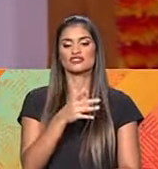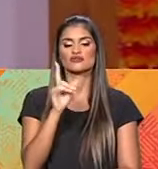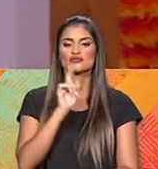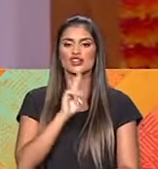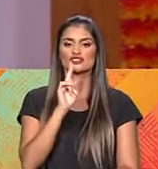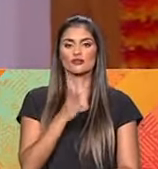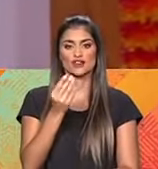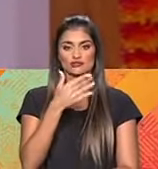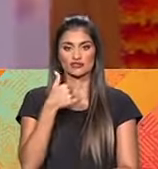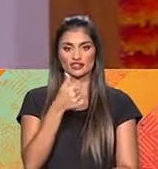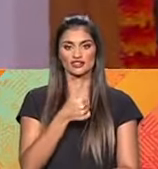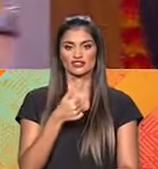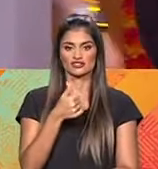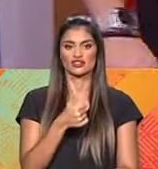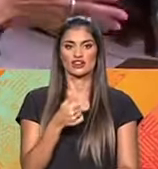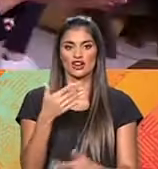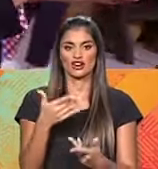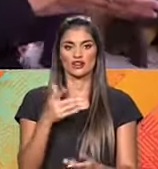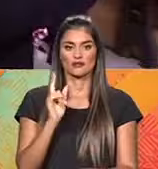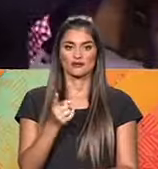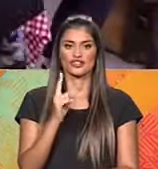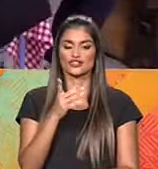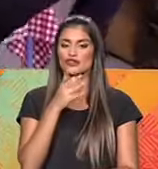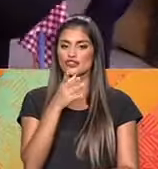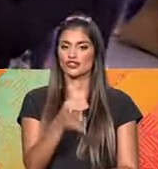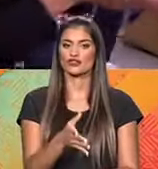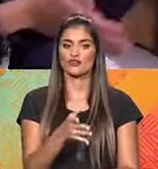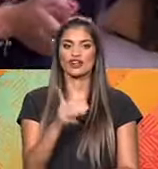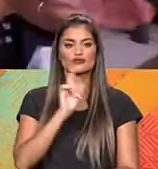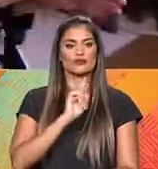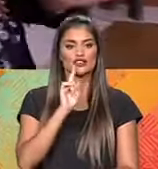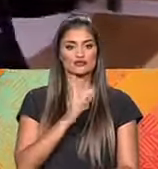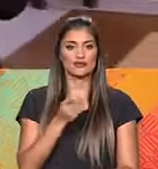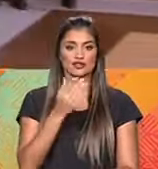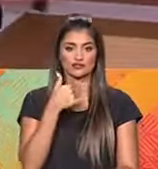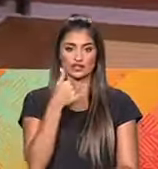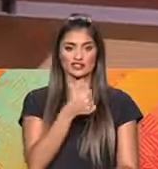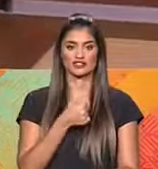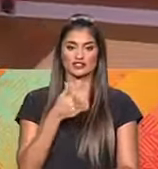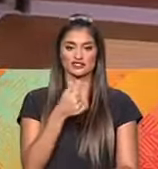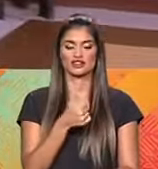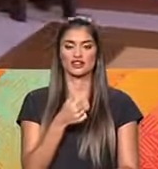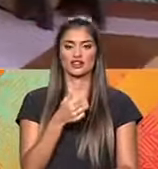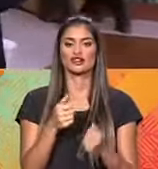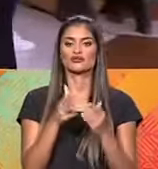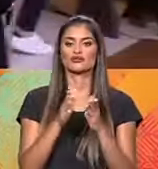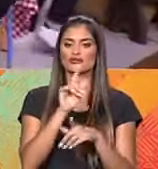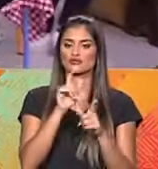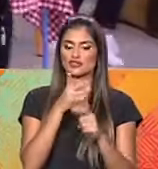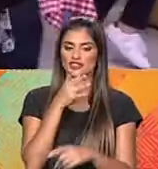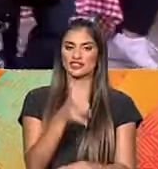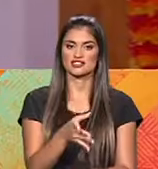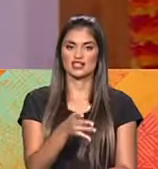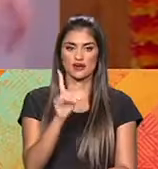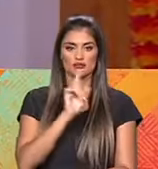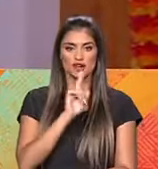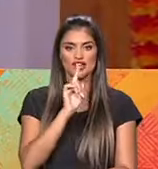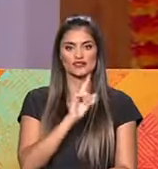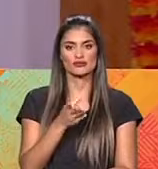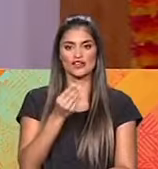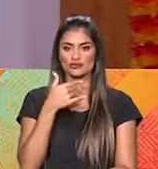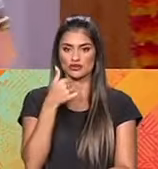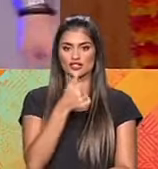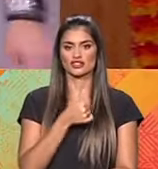as mulheres são mais bonitas. Por isso eu digo, as mulheres estão mais bonitas. E todos dizem, as mulheres estão